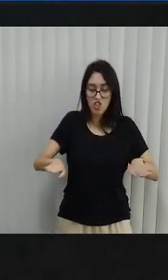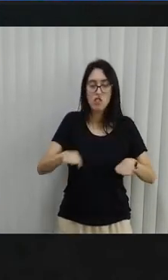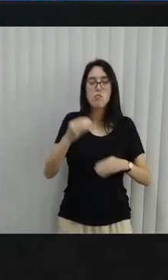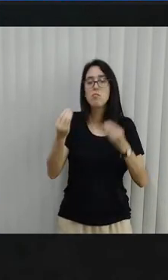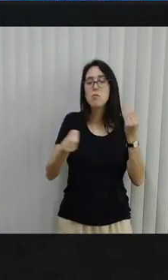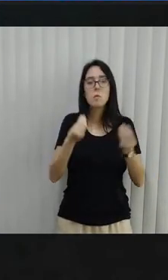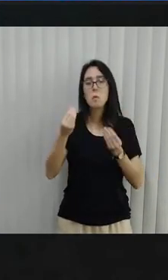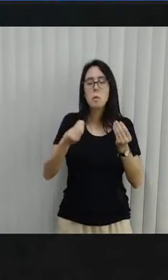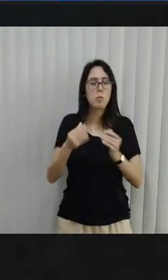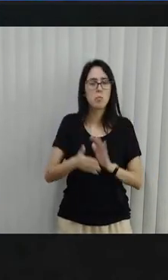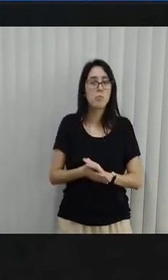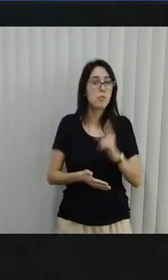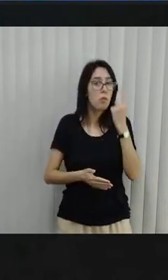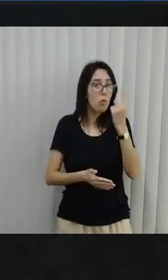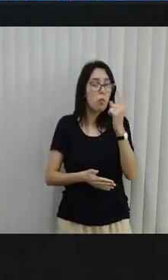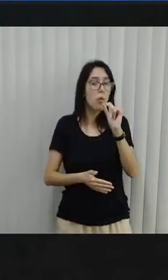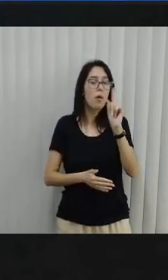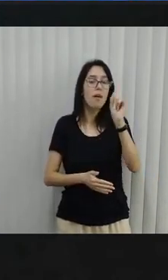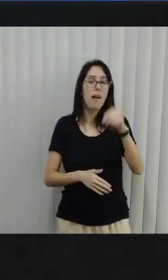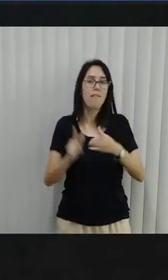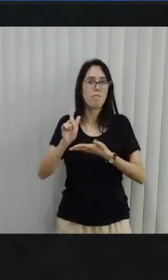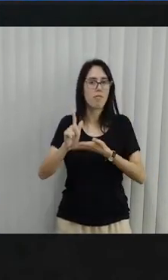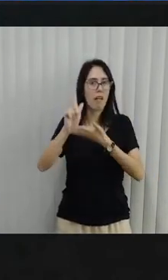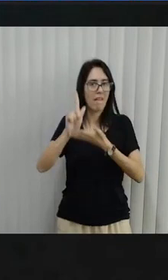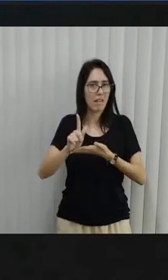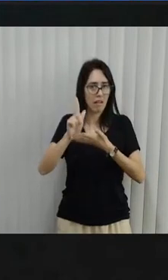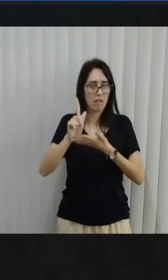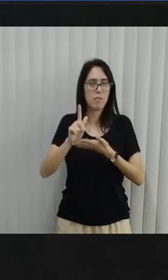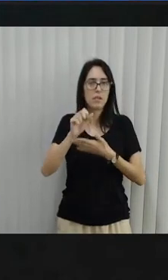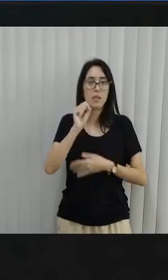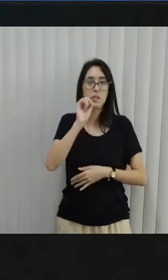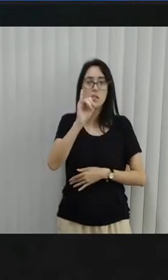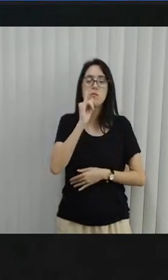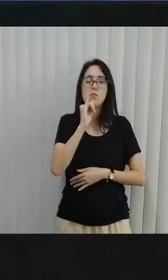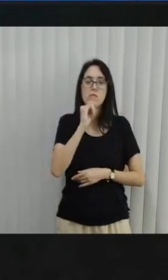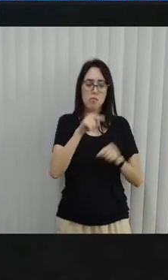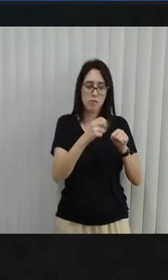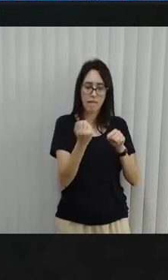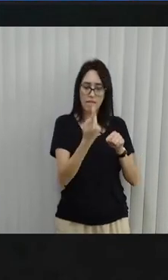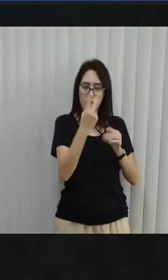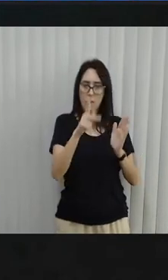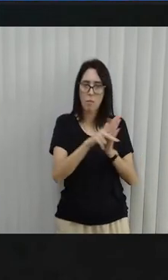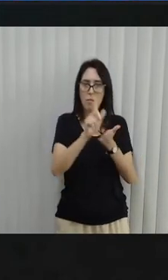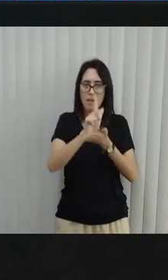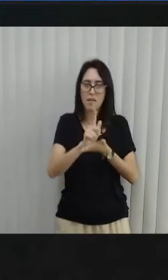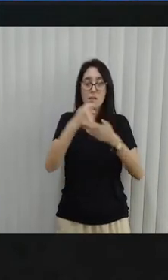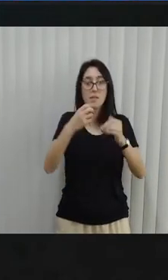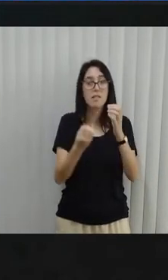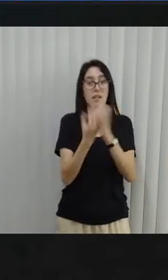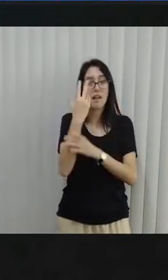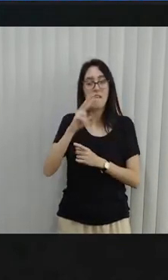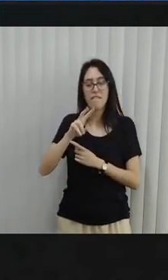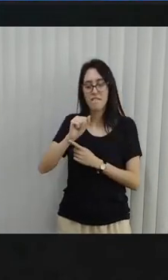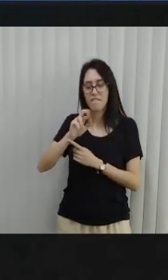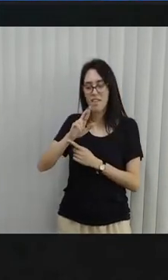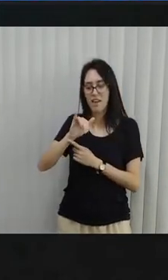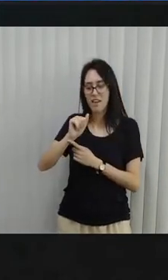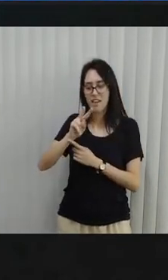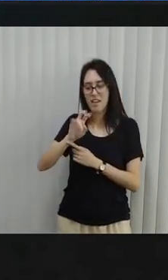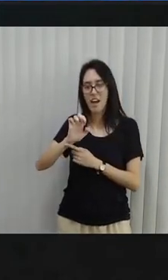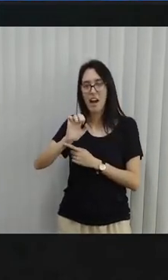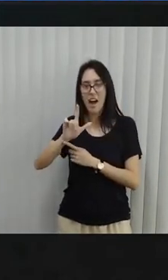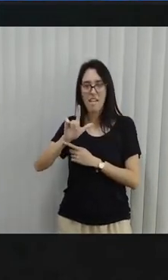voltar para o chão. Uma delas é a gravidade. Para eu armazenar o valor da gravidade, eu vou criar uma variável, beleza? Então, eu vou criar uma variável